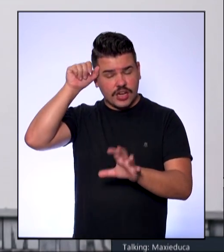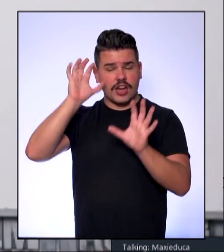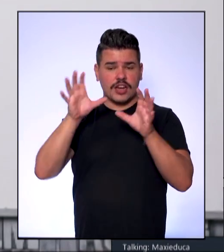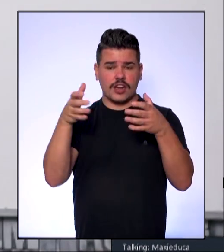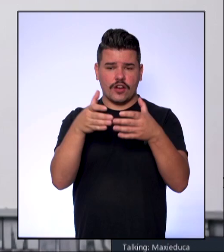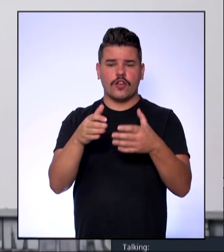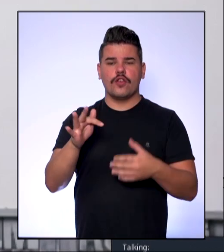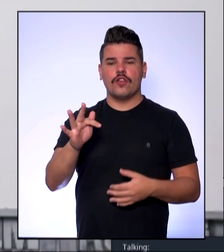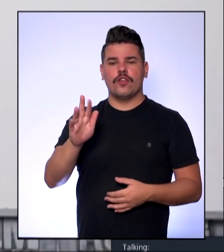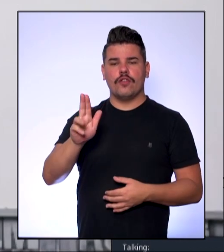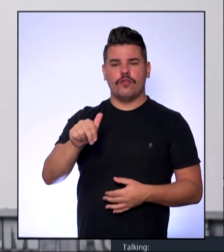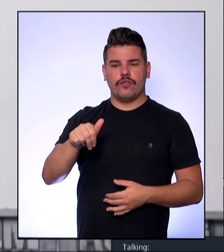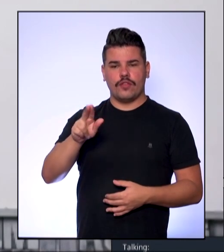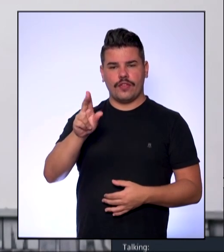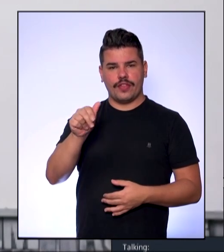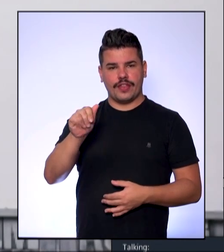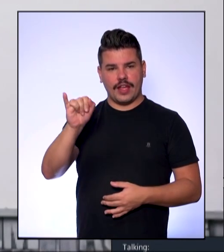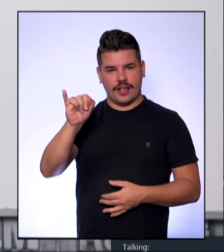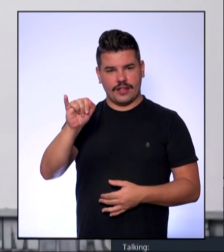pela FUNAI.